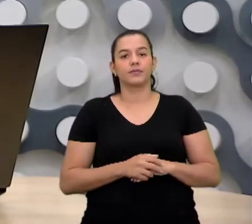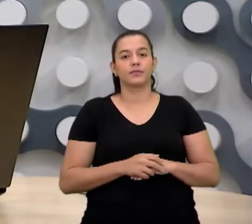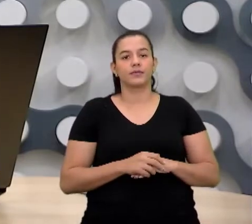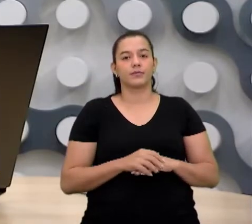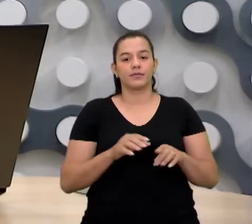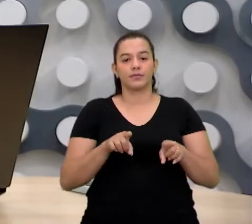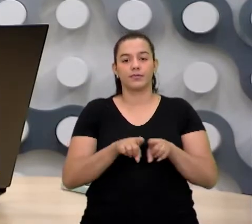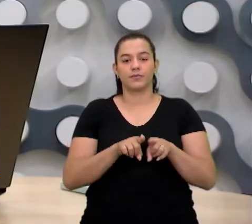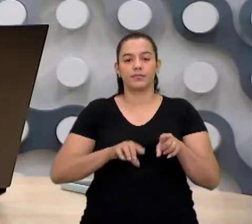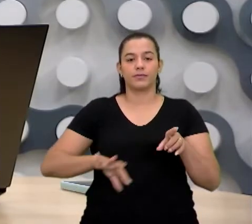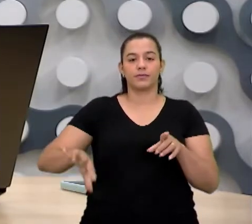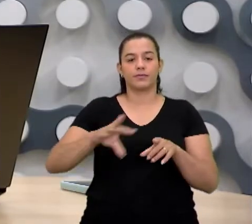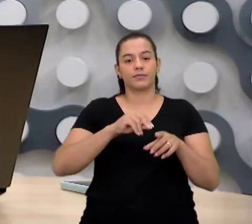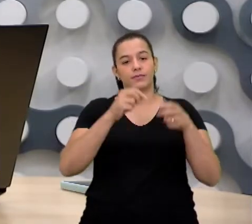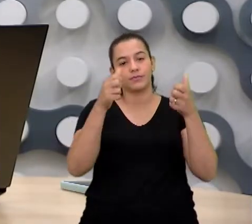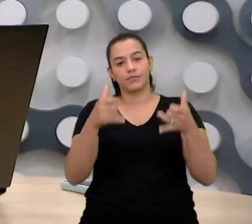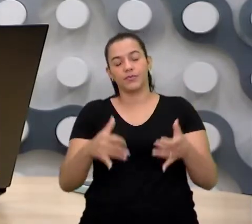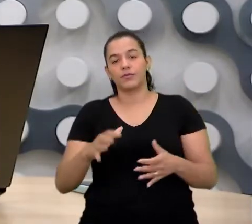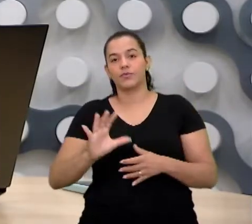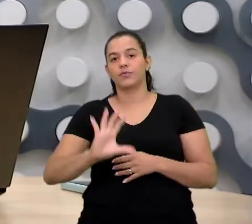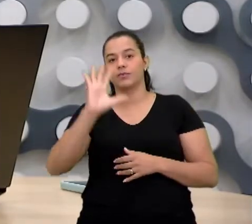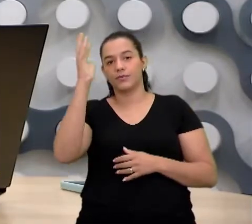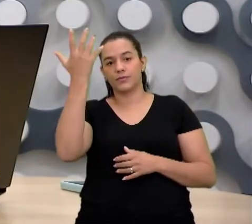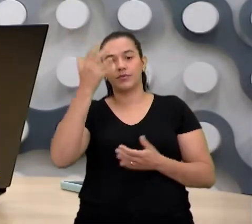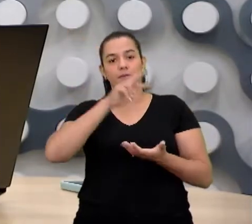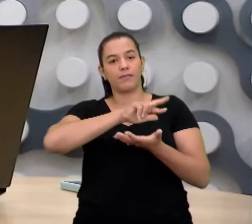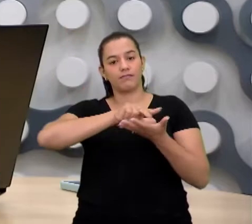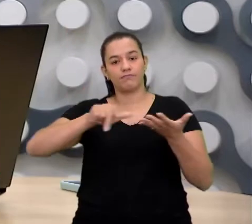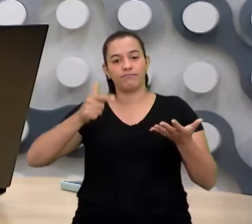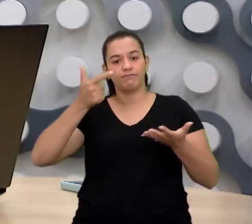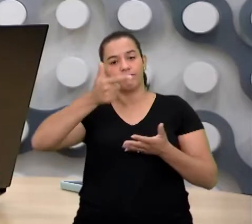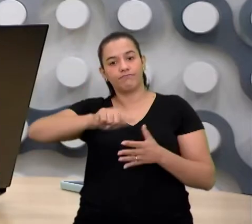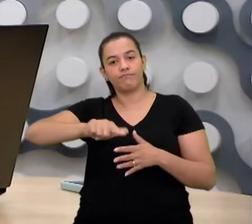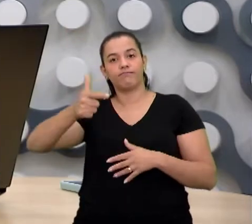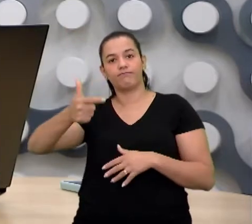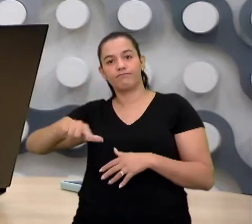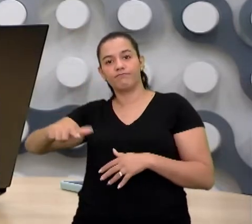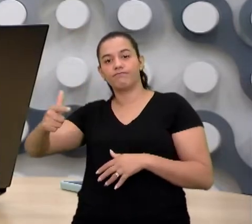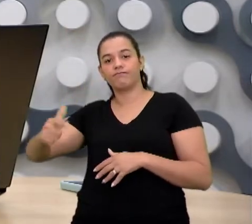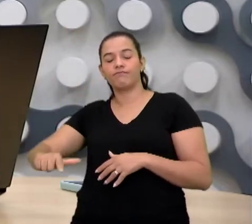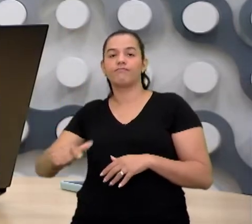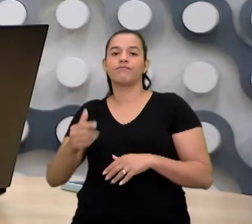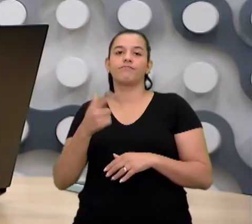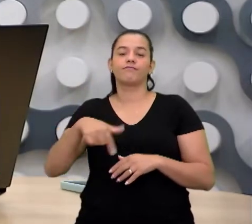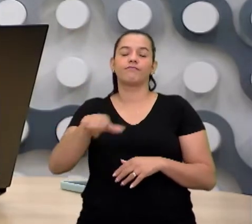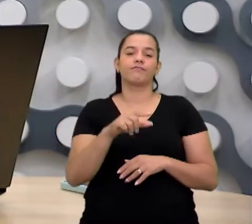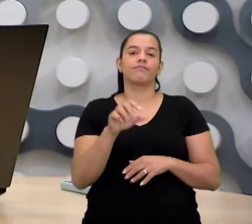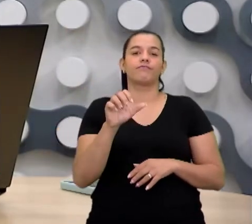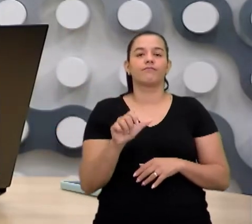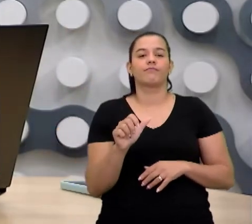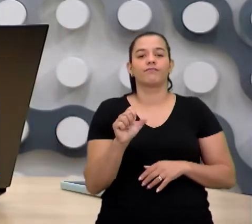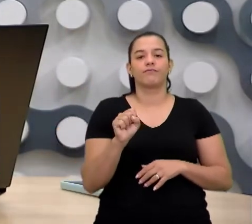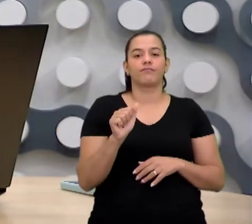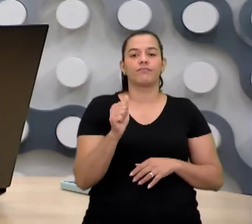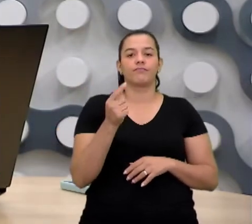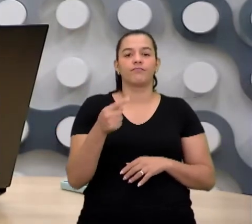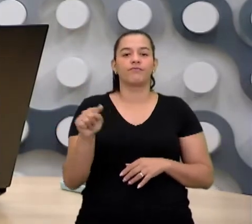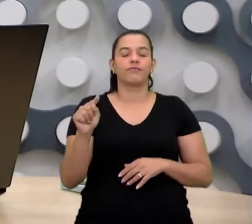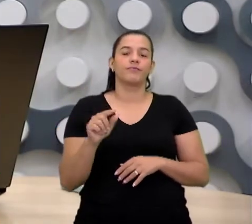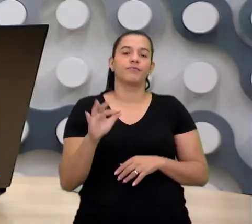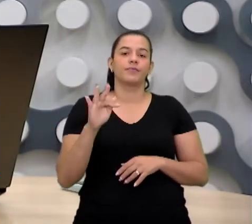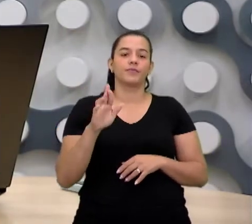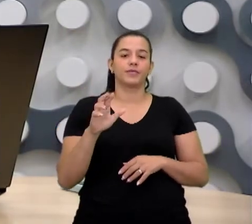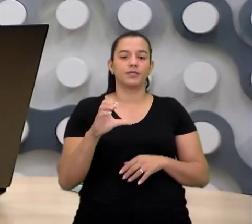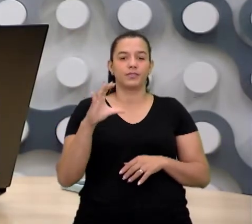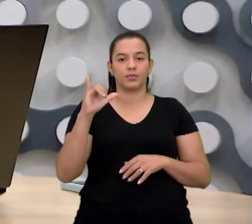Então pode ocorrer, né, um terremoto muito maior do que aconteceu em 1906, né, em São Francisco, e pode ocasionar, né,